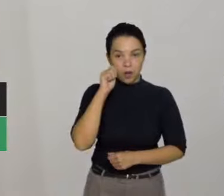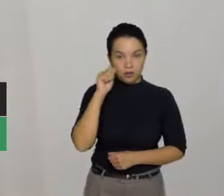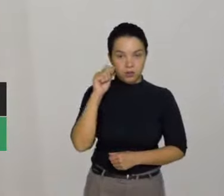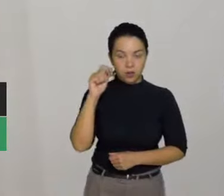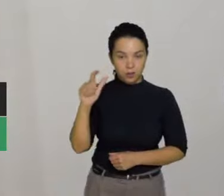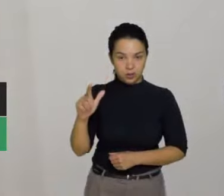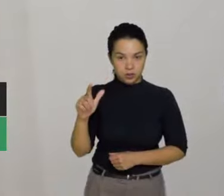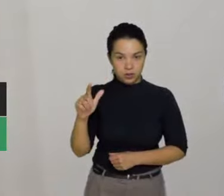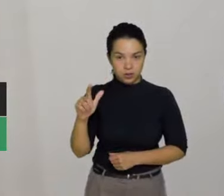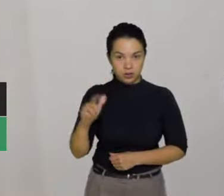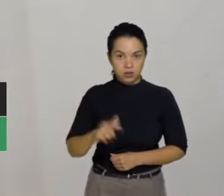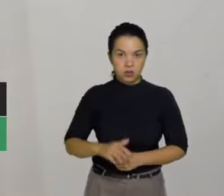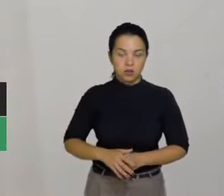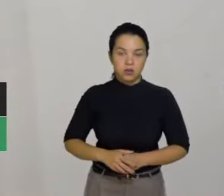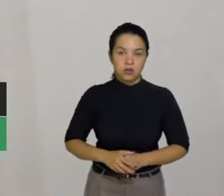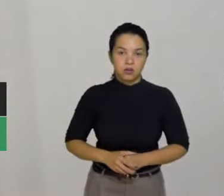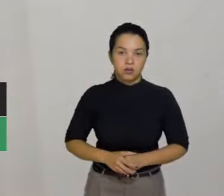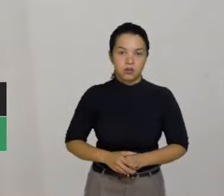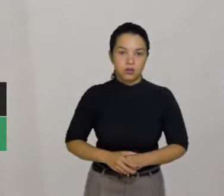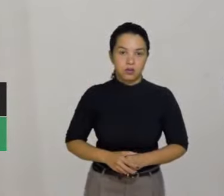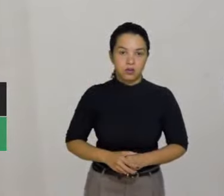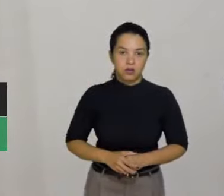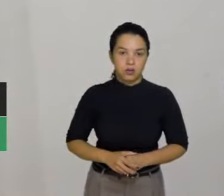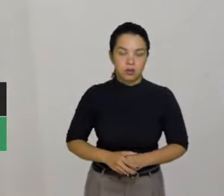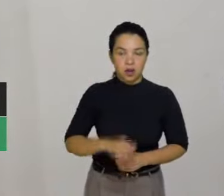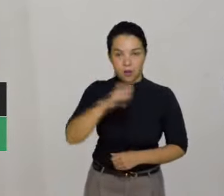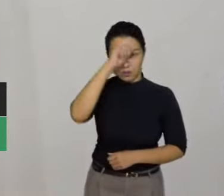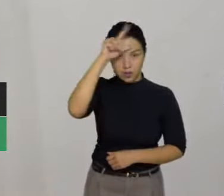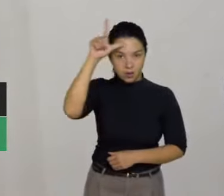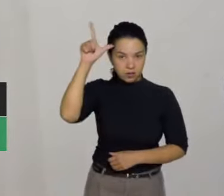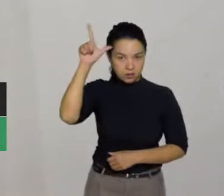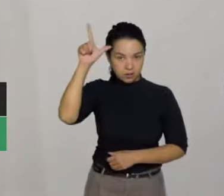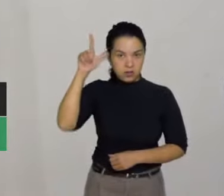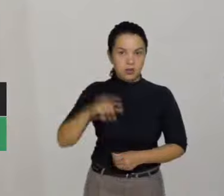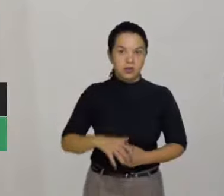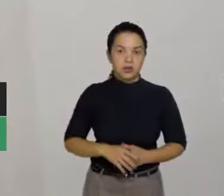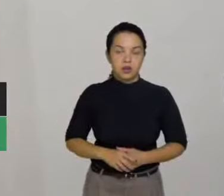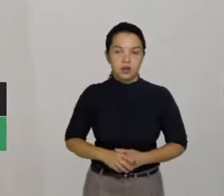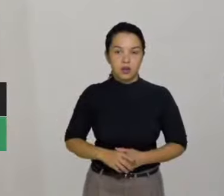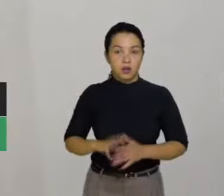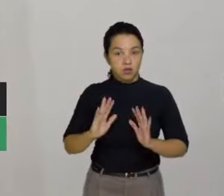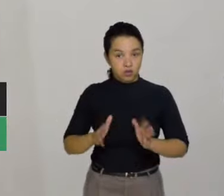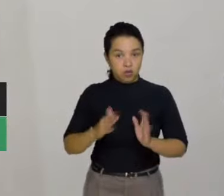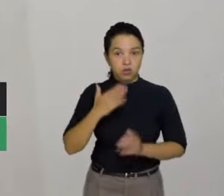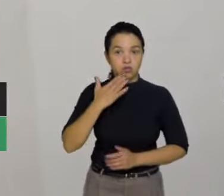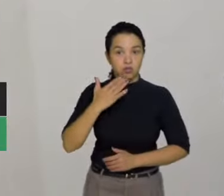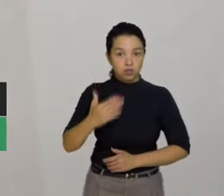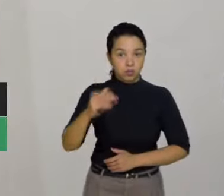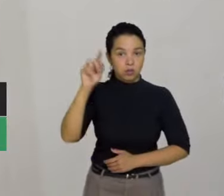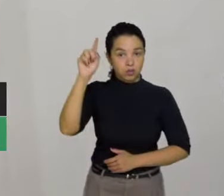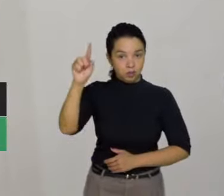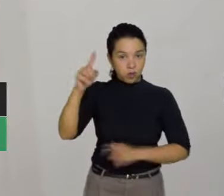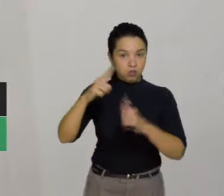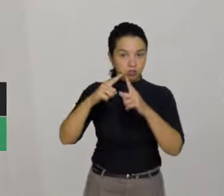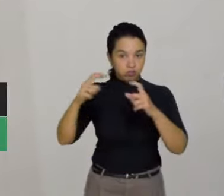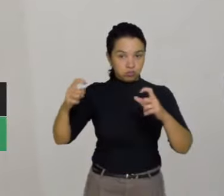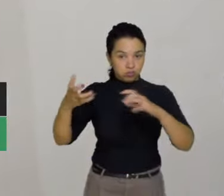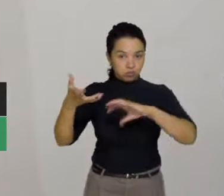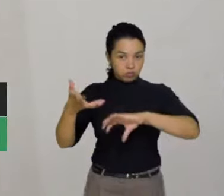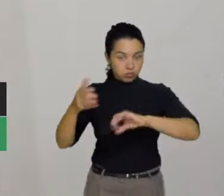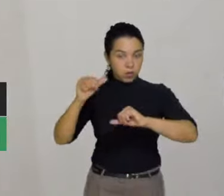fez um encaminhamento para que o Congresso Nacional pudesse corrigir esse erro histórico. Lá, por proposição do